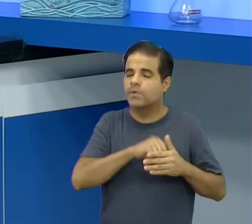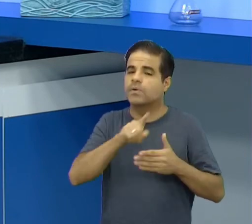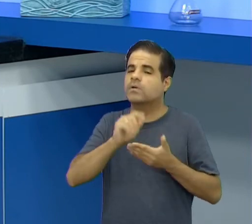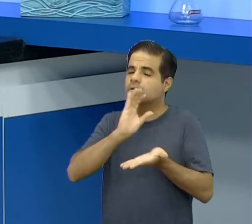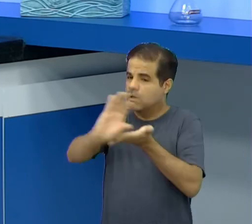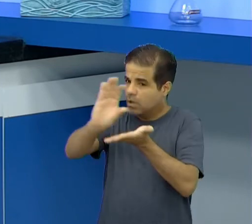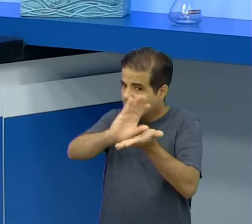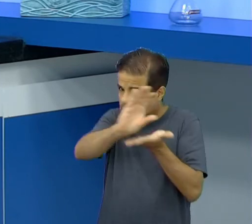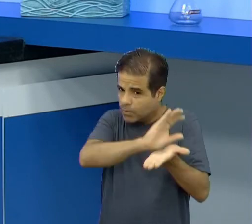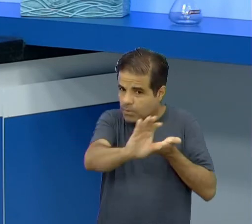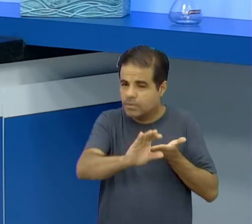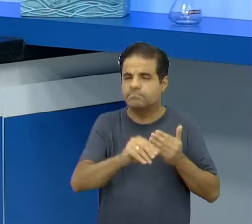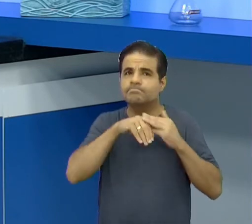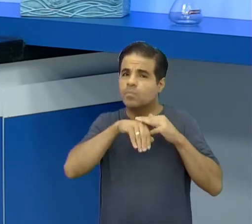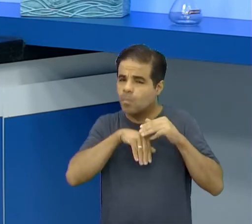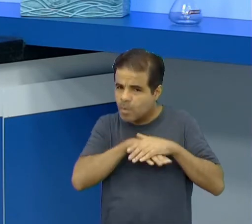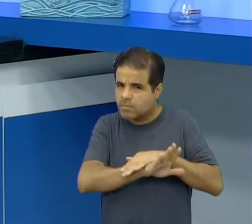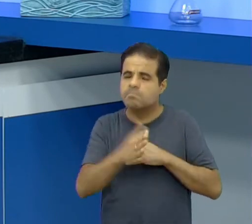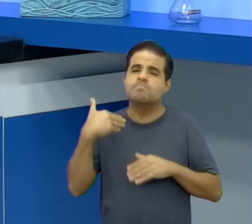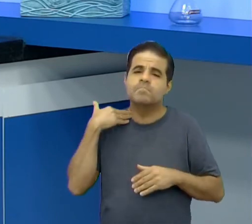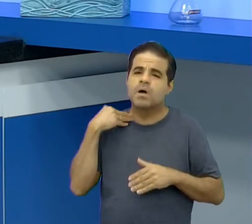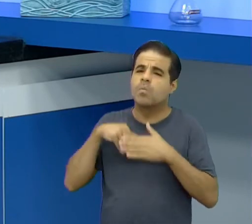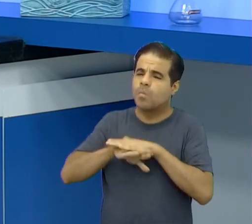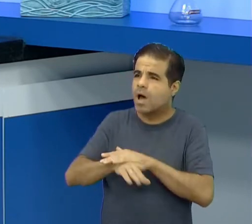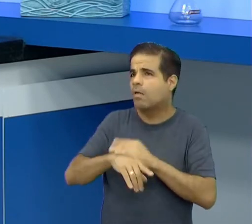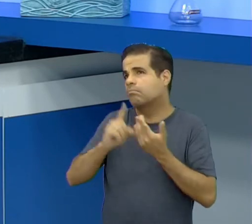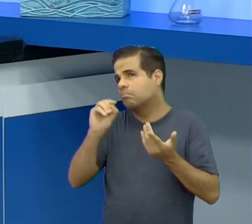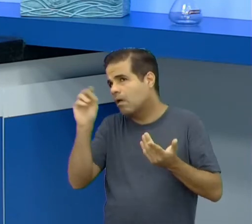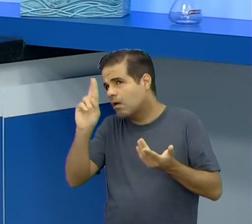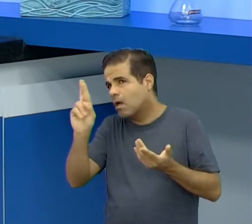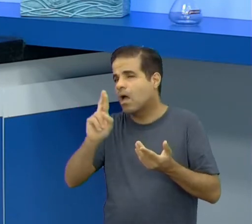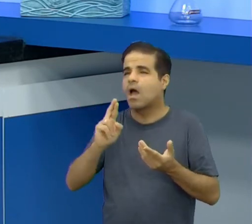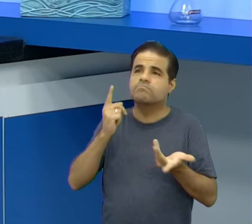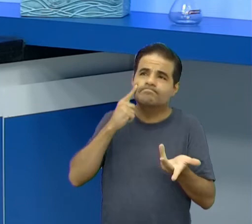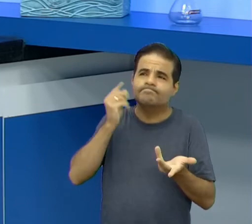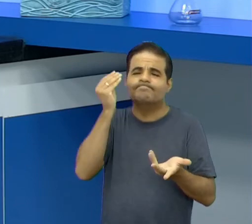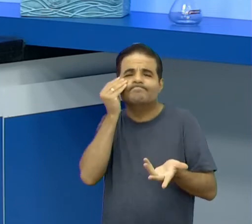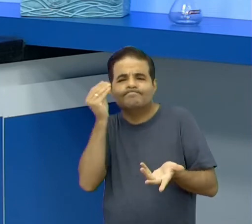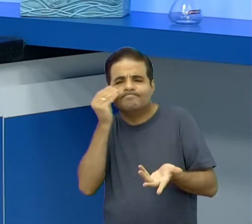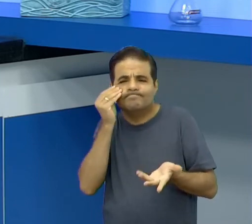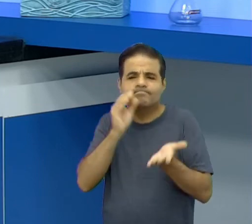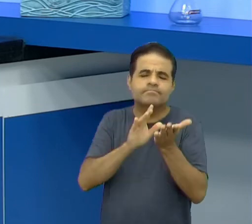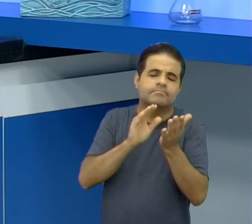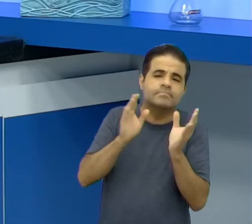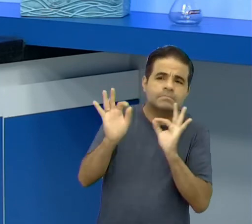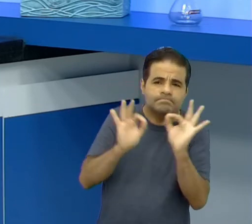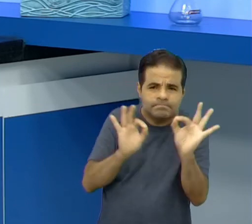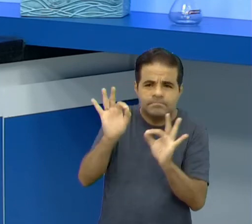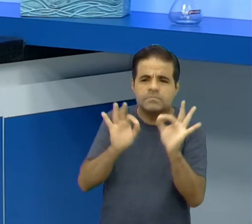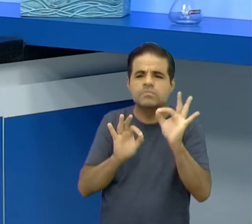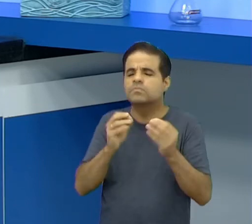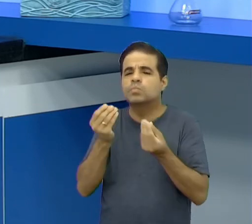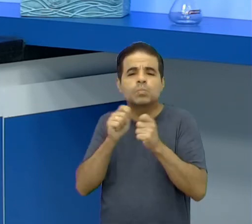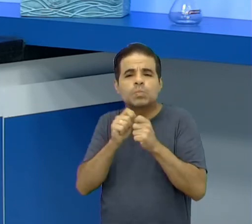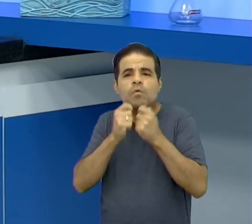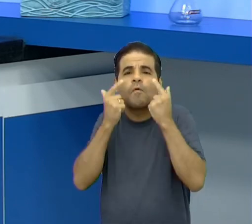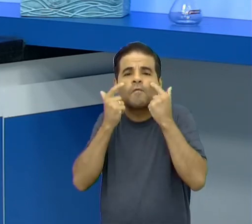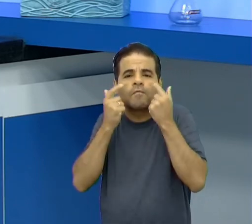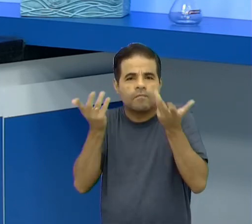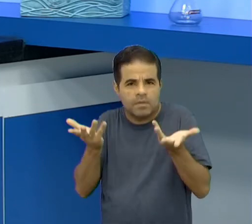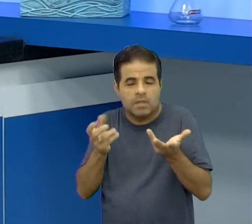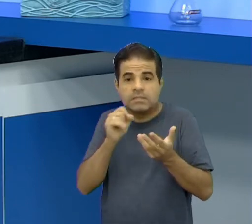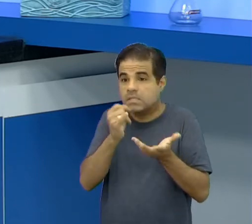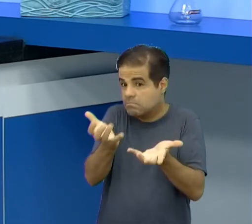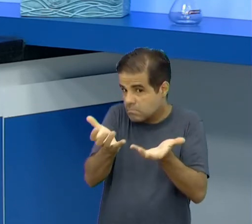esse dinheiro, colocar num banco. Ou eu guardo R$ 10. A gente vai fazer uma simulação aí para vocês verem como que é se a